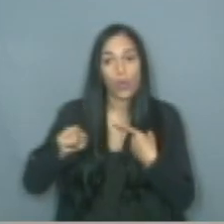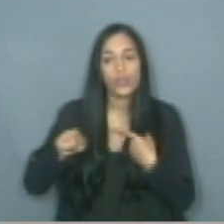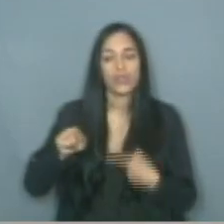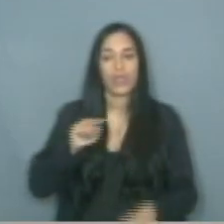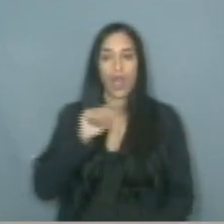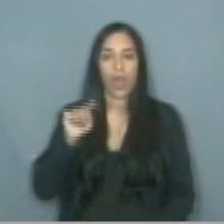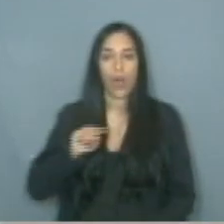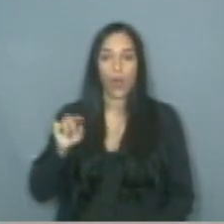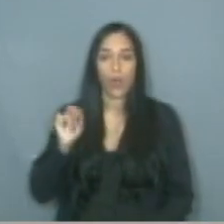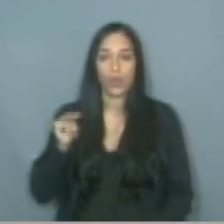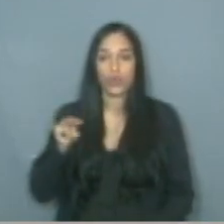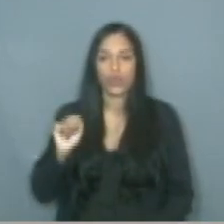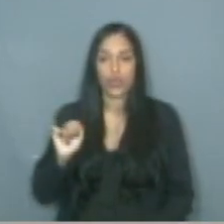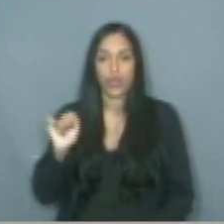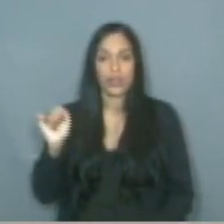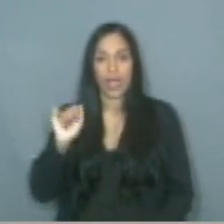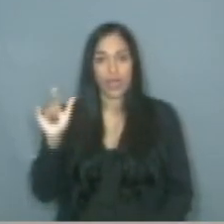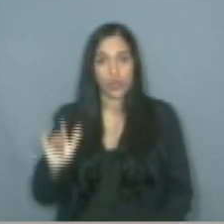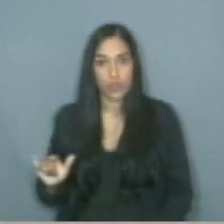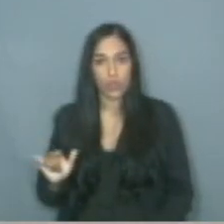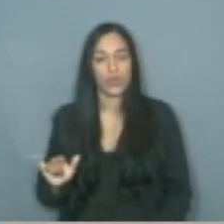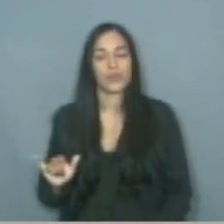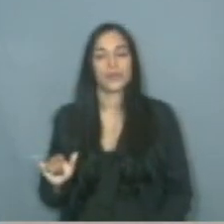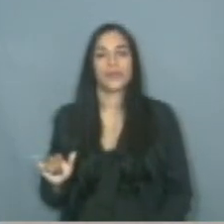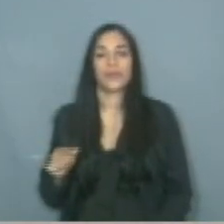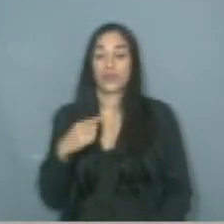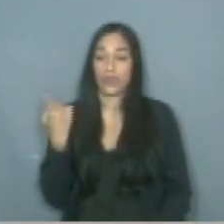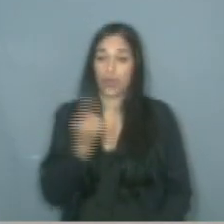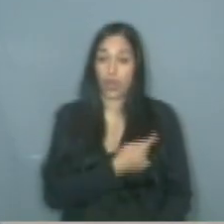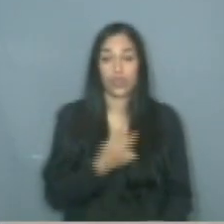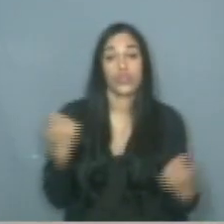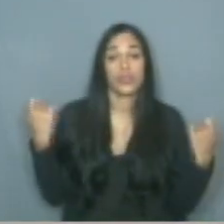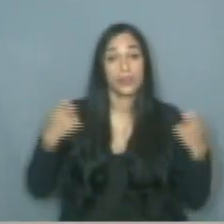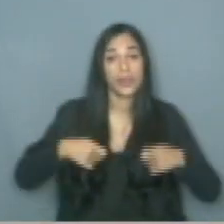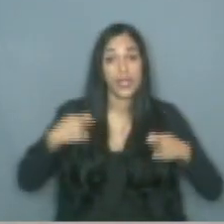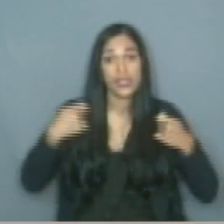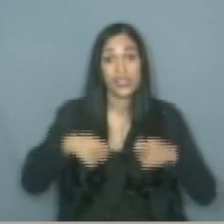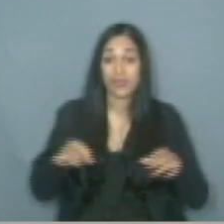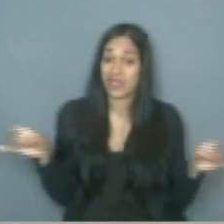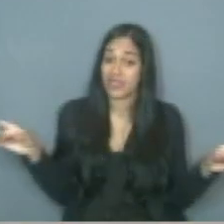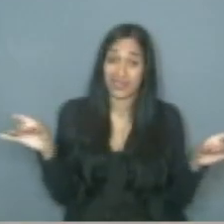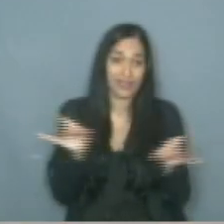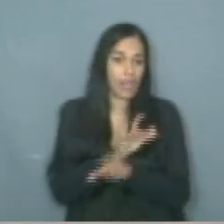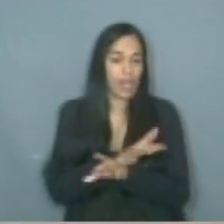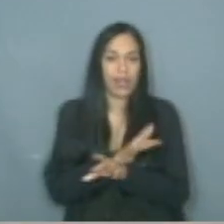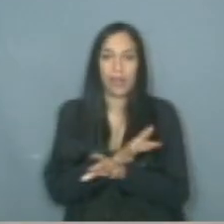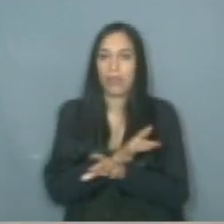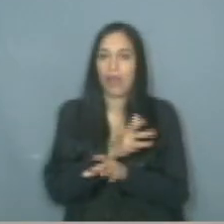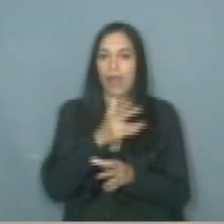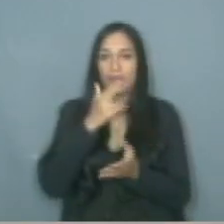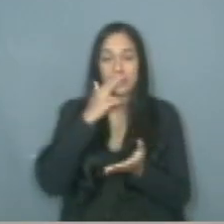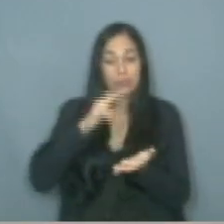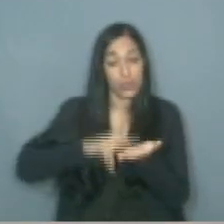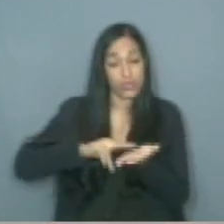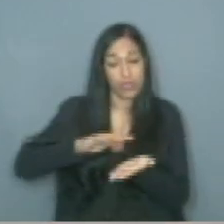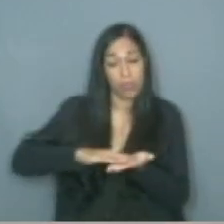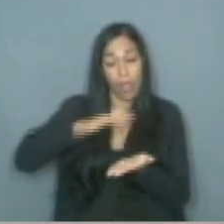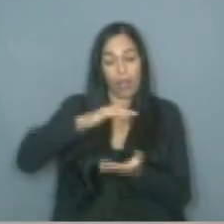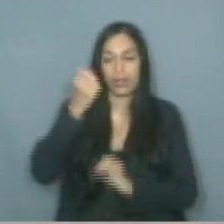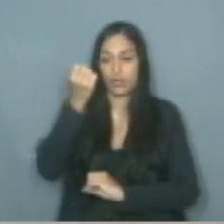Azul, eu sou contra o Zona Azul. Nós precisamos acabar com essa indústria de multas